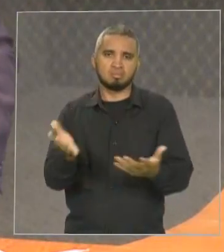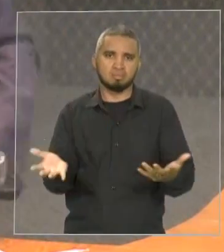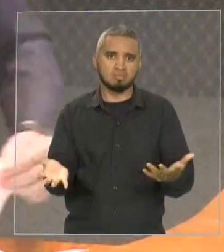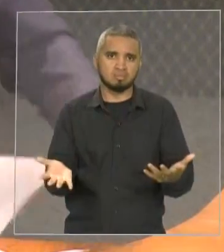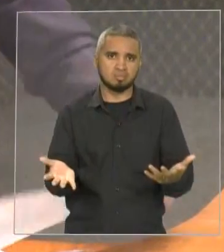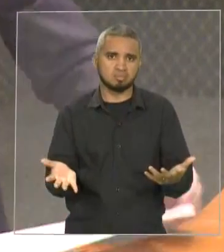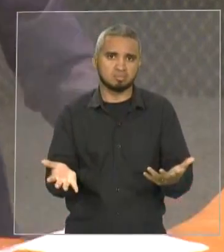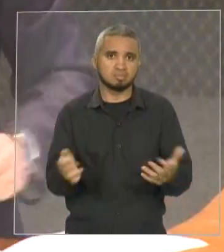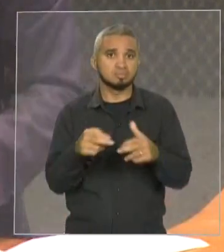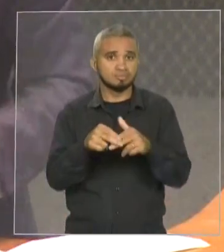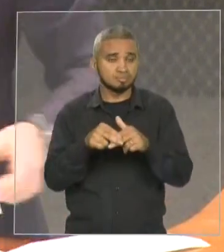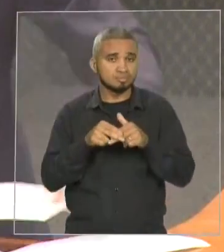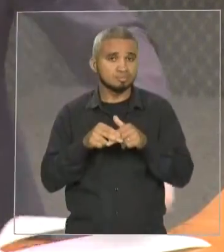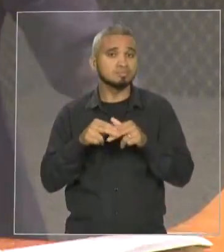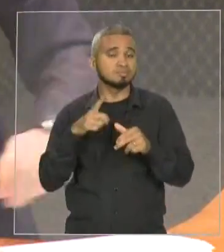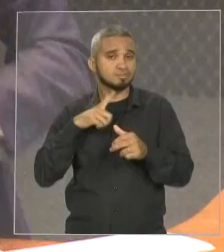operação.